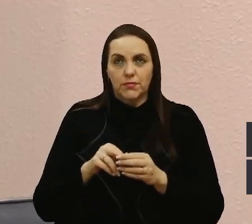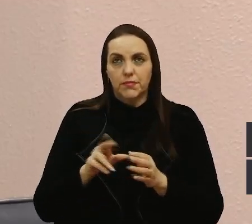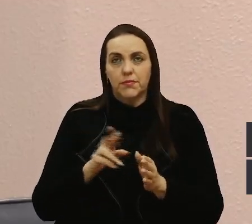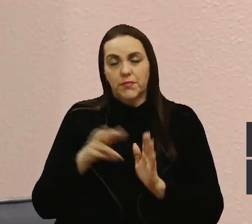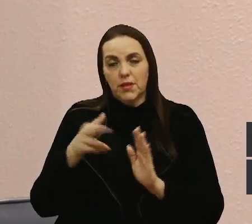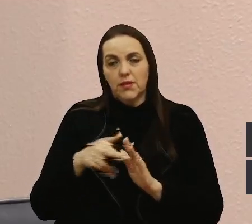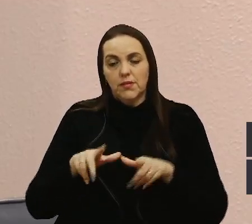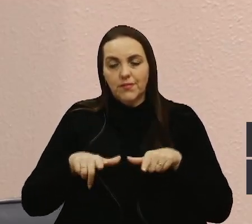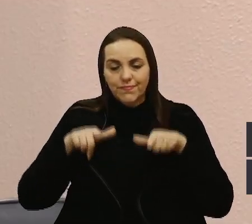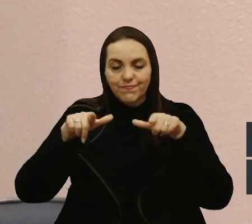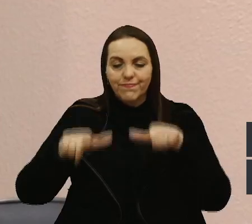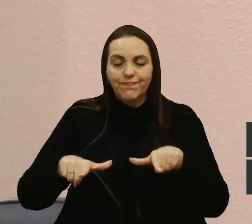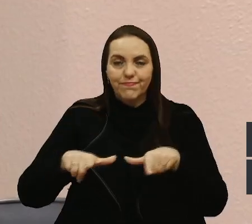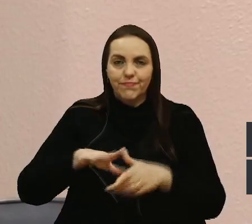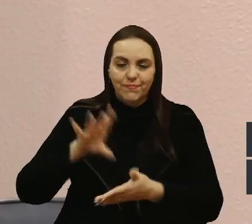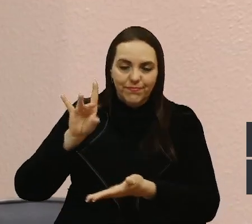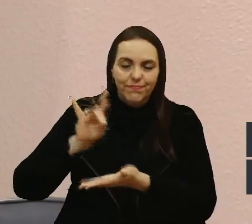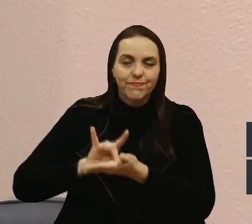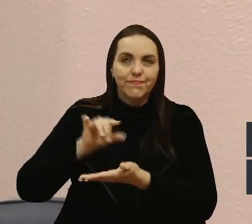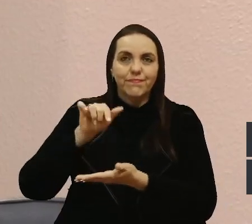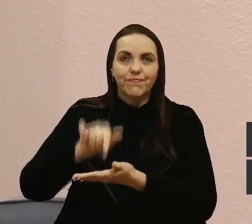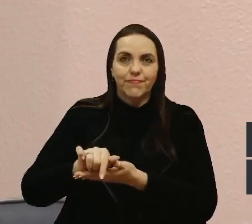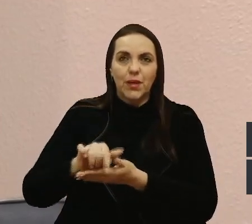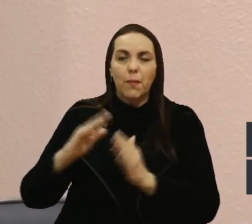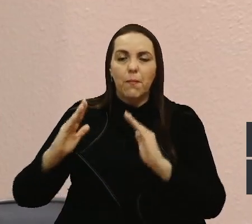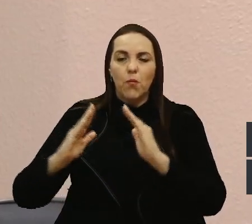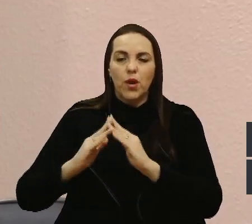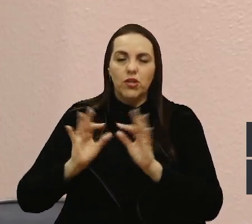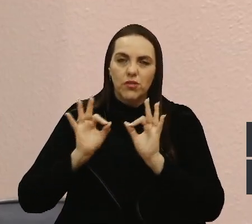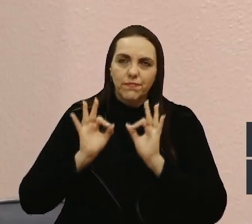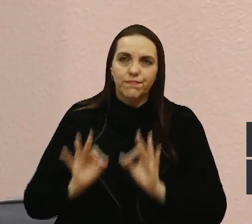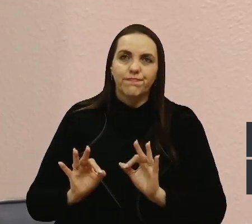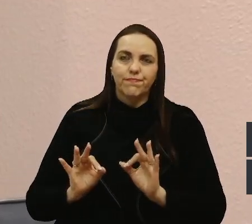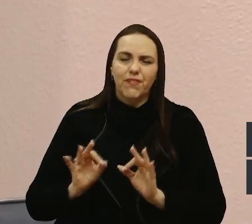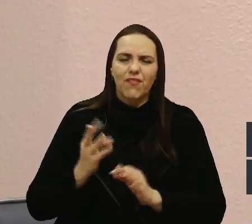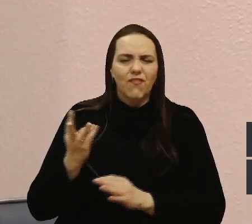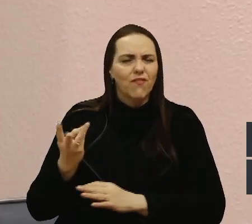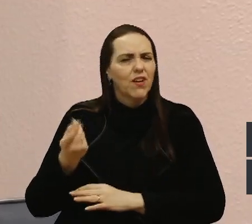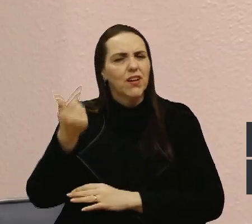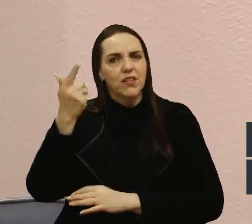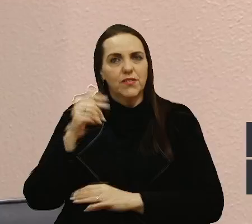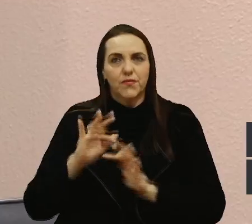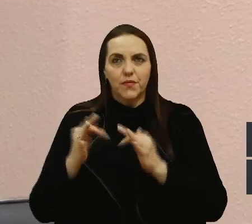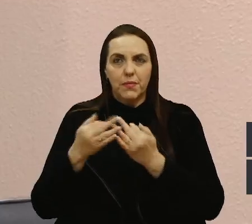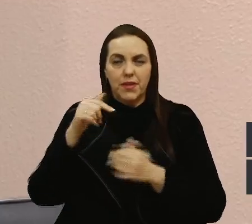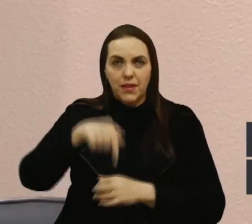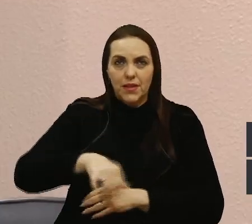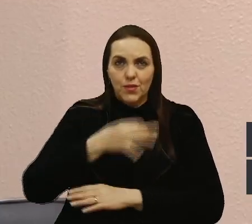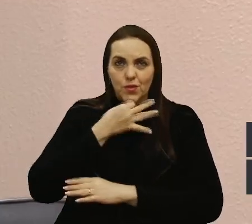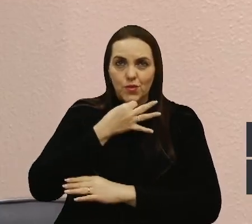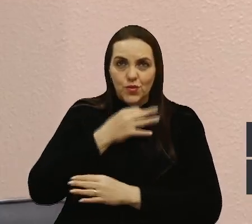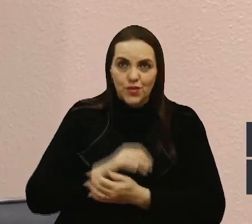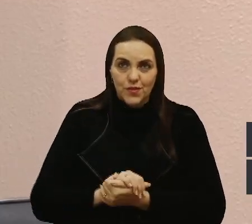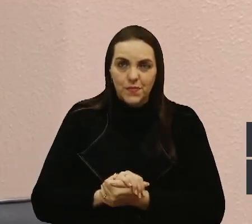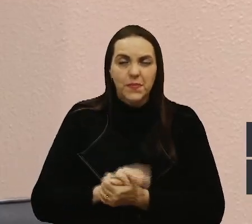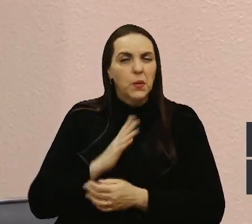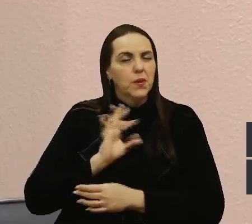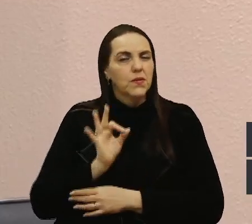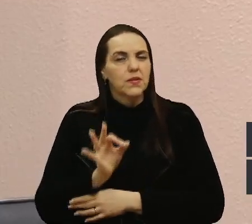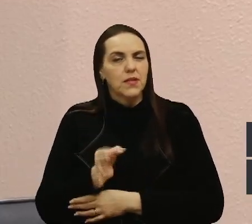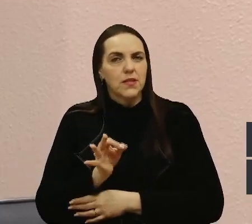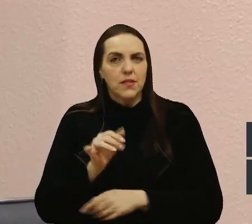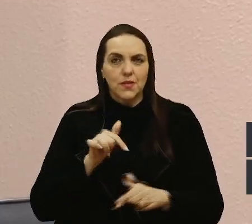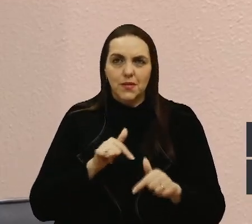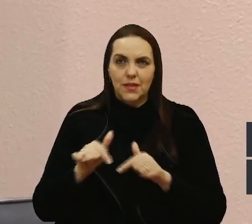fundiária e garantir moradia digna para centenas de famílias aqui do nosso município de Caxias do Sul. Eu tenho certeza que esse